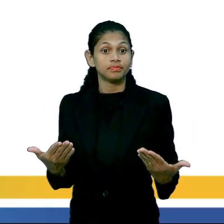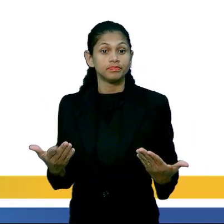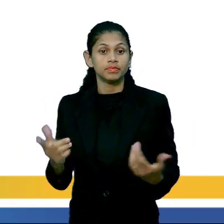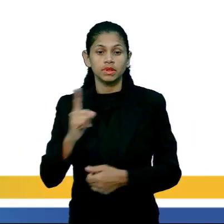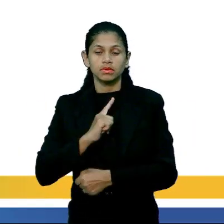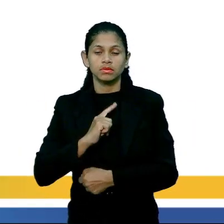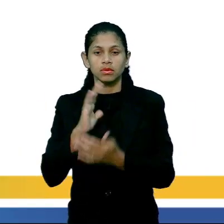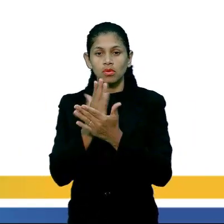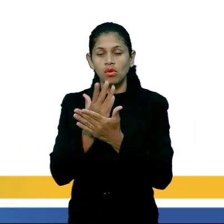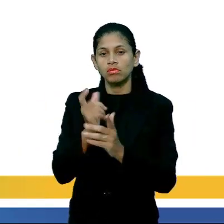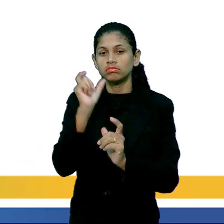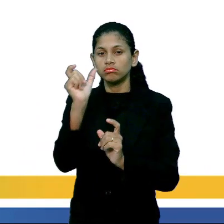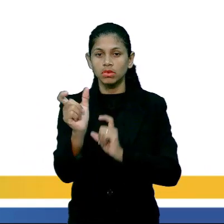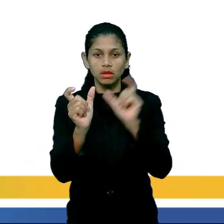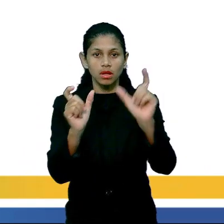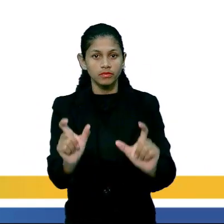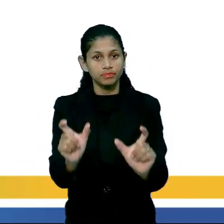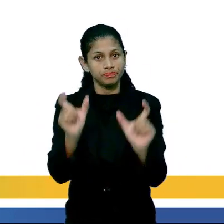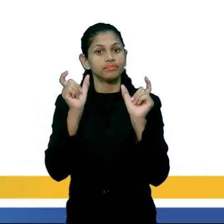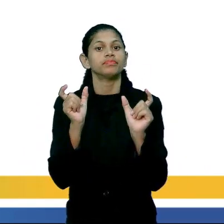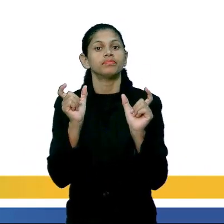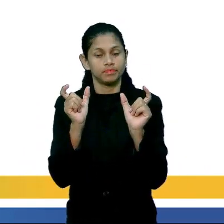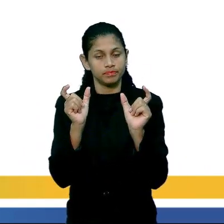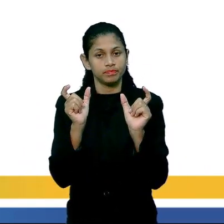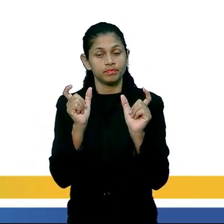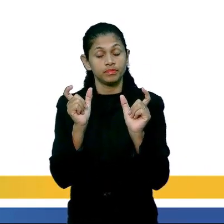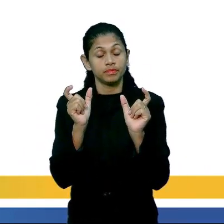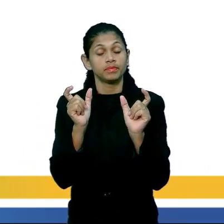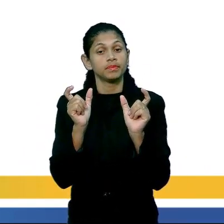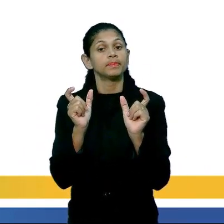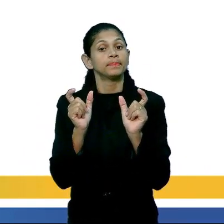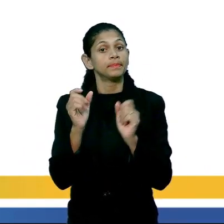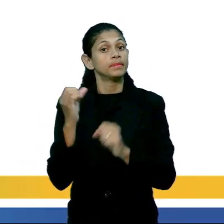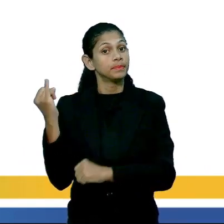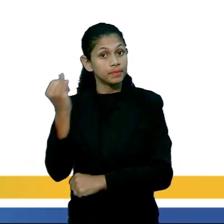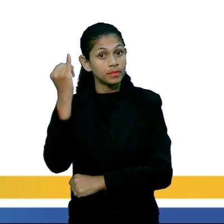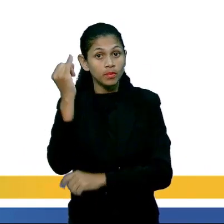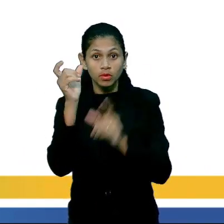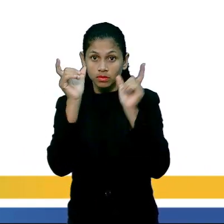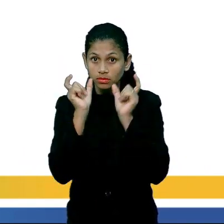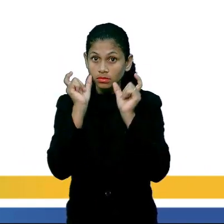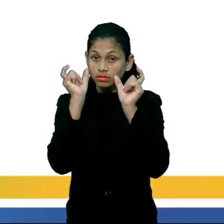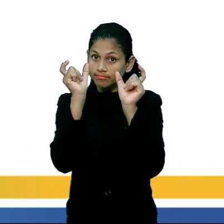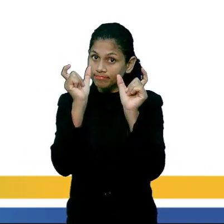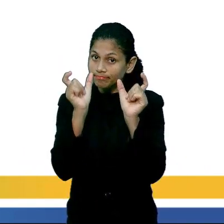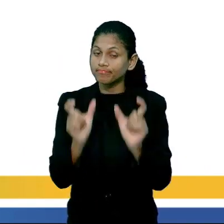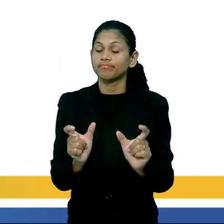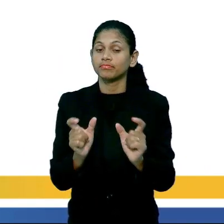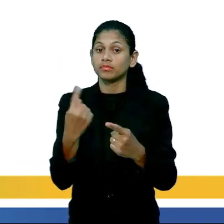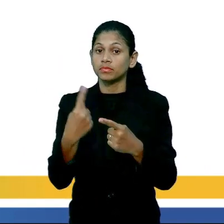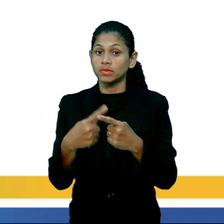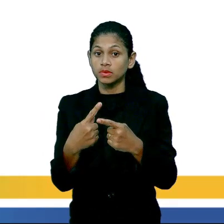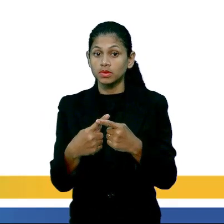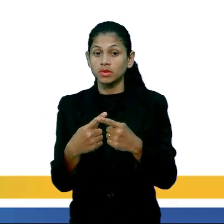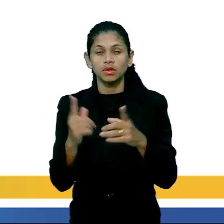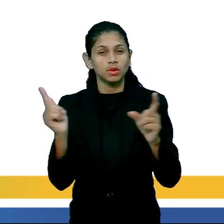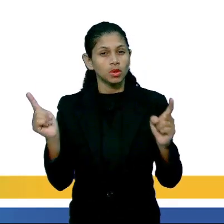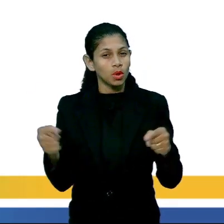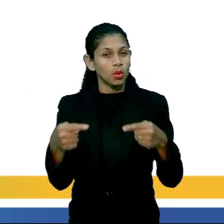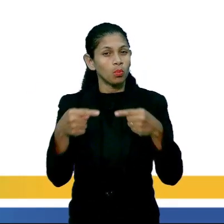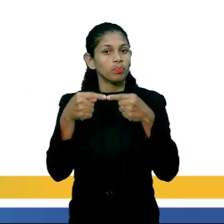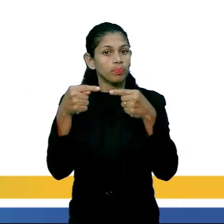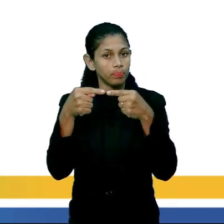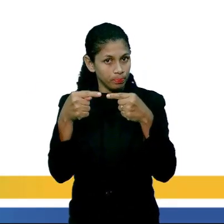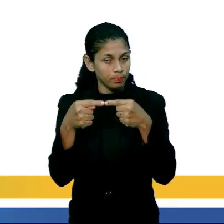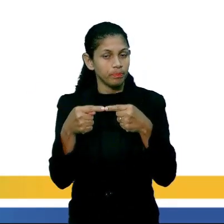temos algumas palavras destacadas ali que vale muito a pena vocês prestarem atenção, porque elas estão interligadas